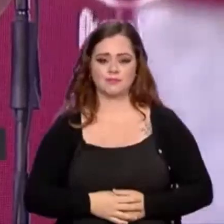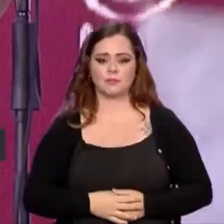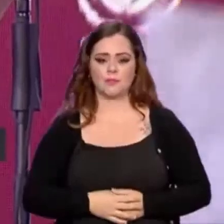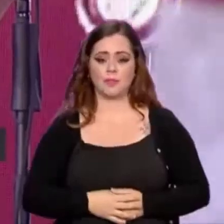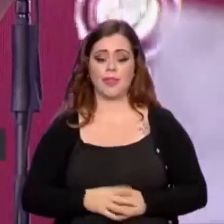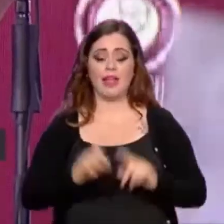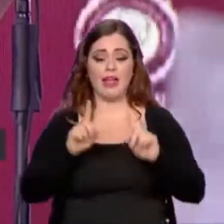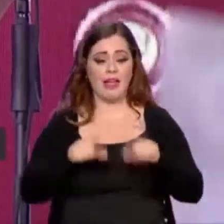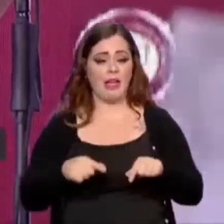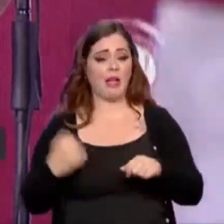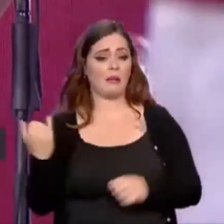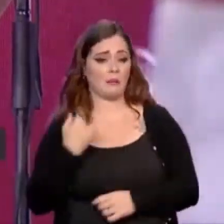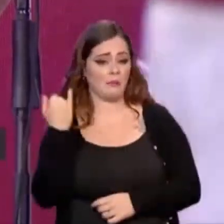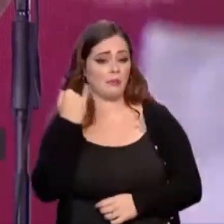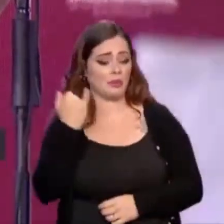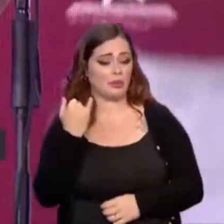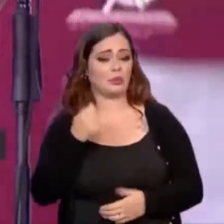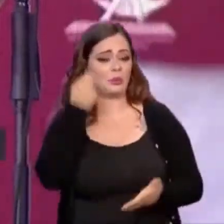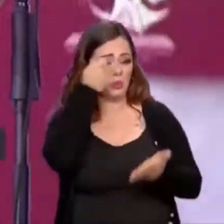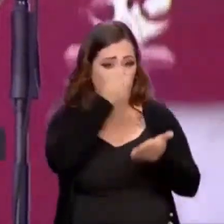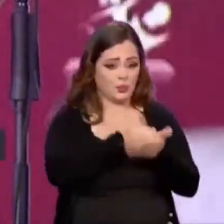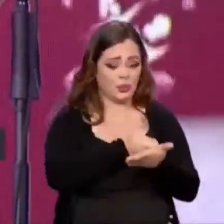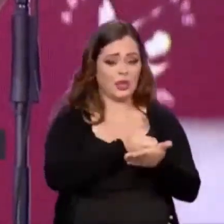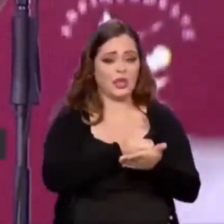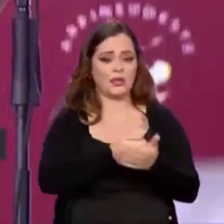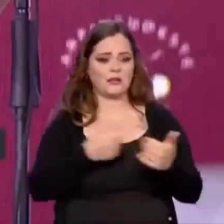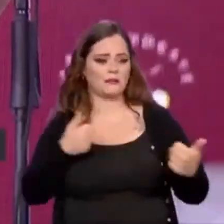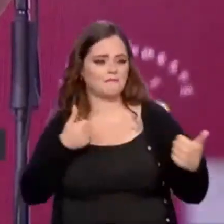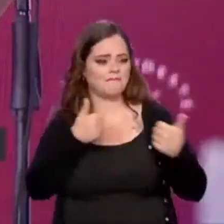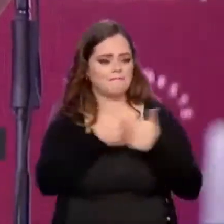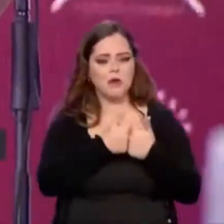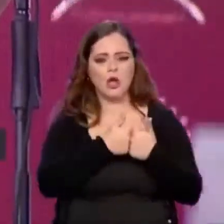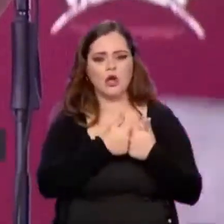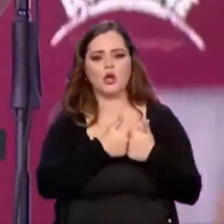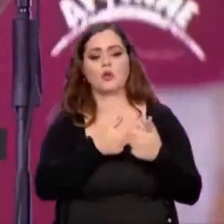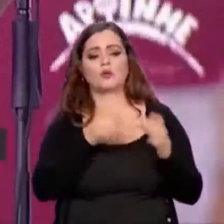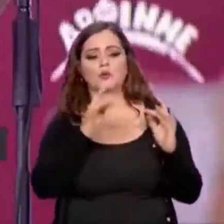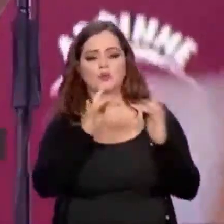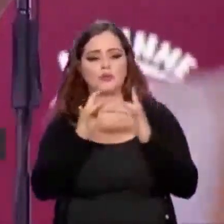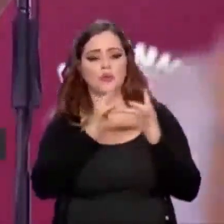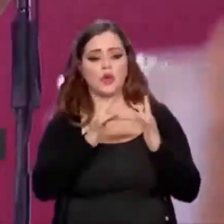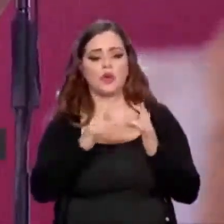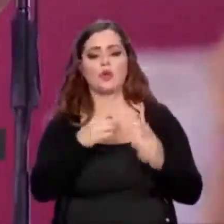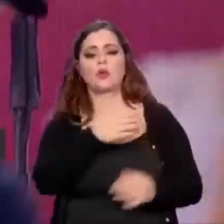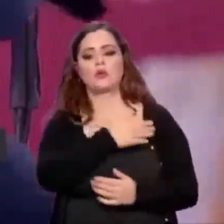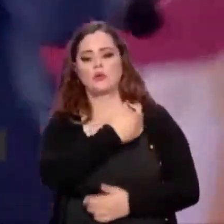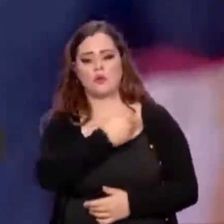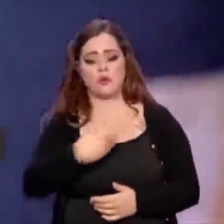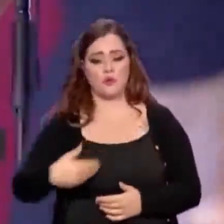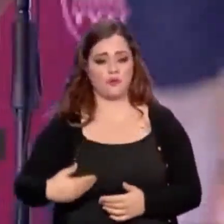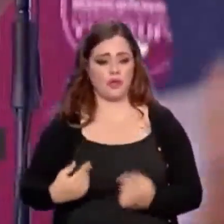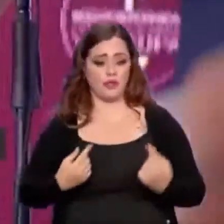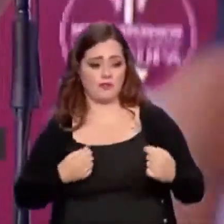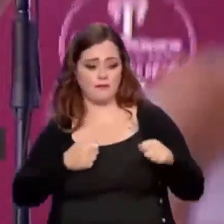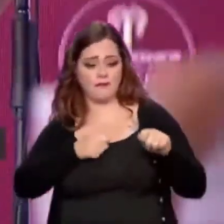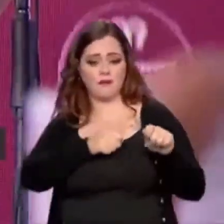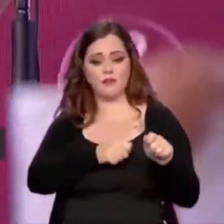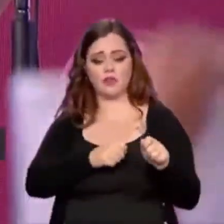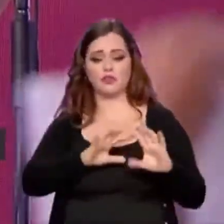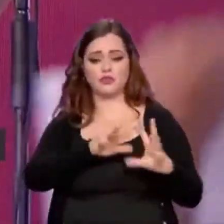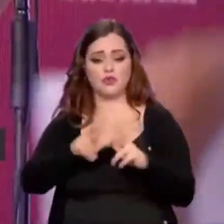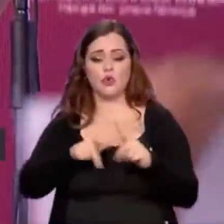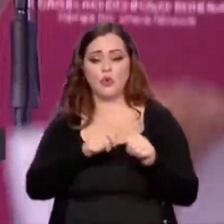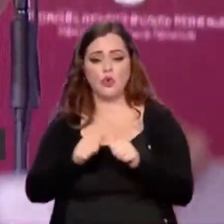É fundamental a gente firmar esse pacto de governo em defesa dos povos e territórios